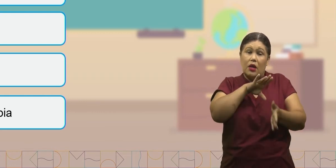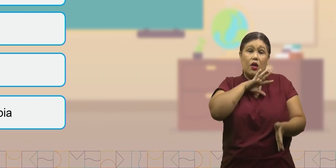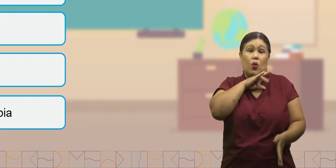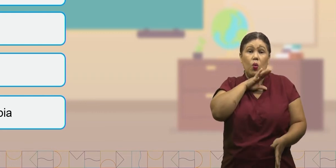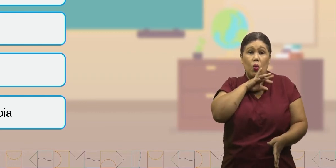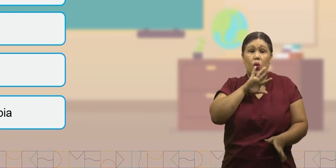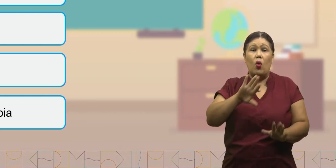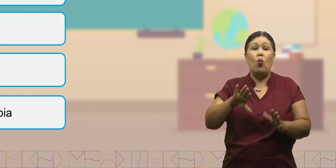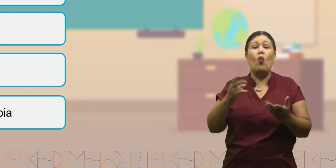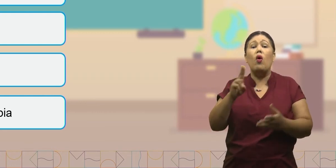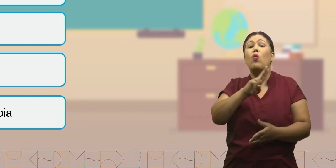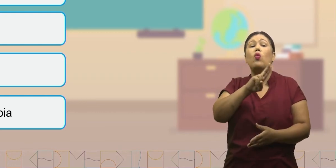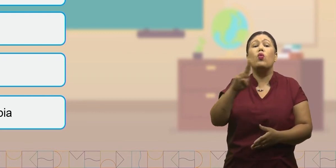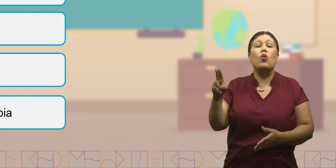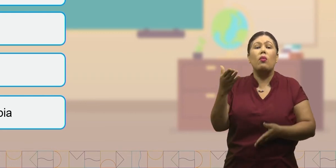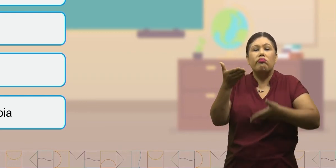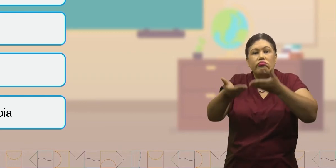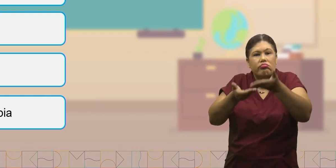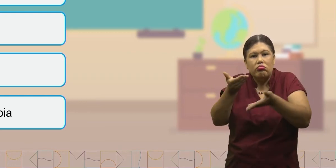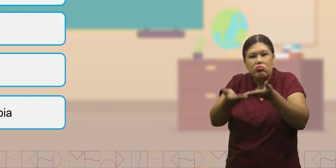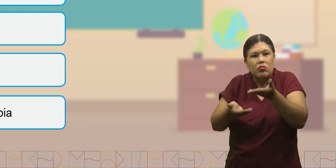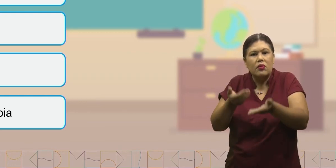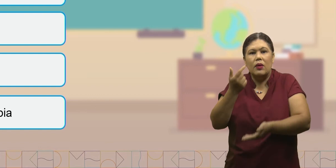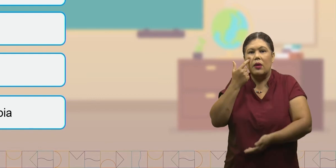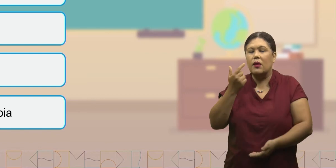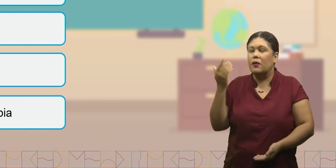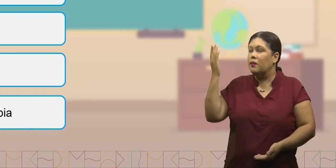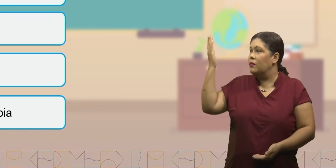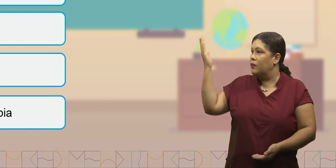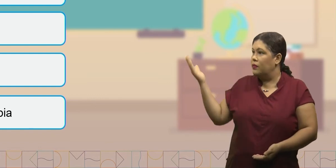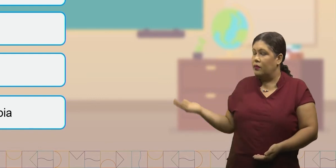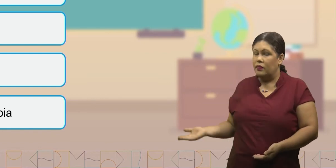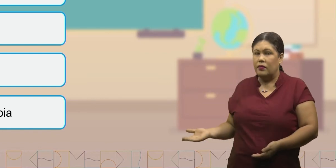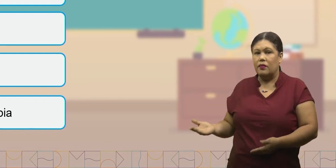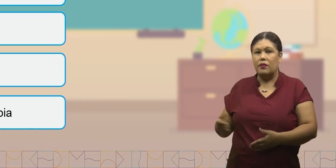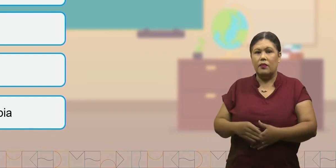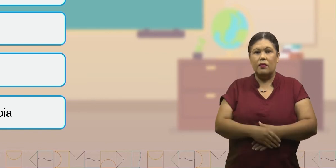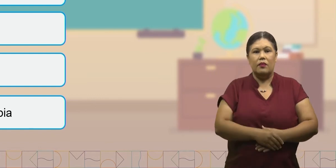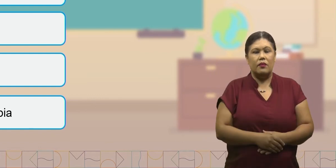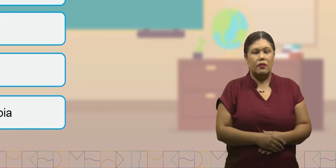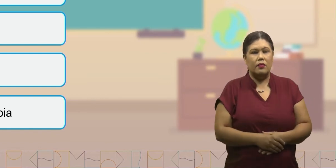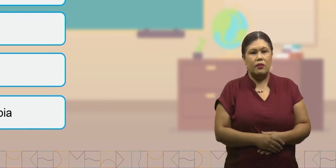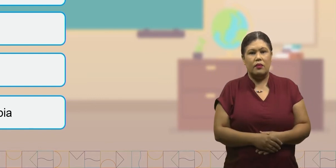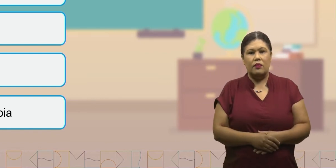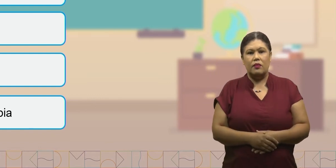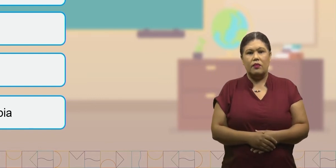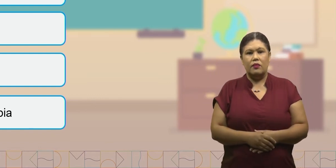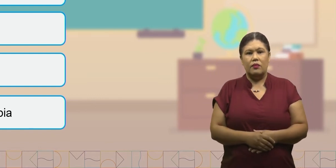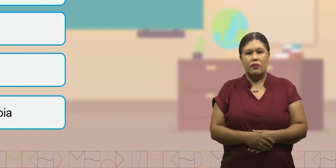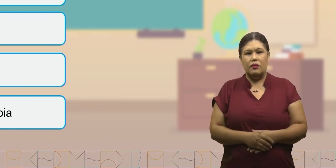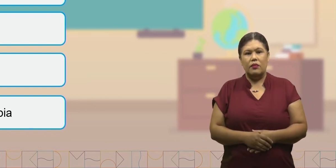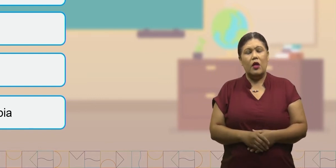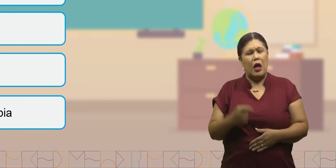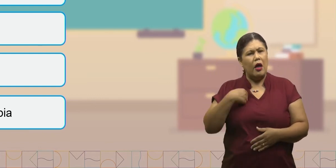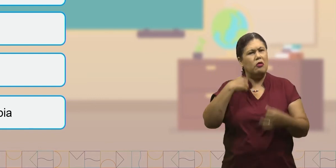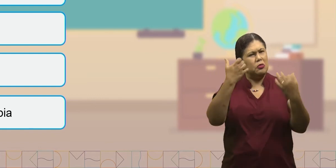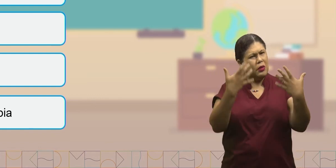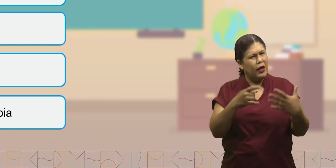Esse tratamento é chamado de... Falamos sobre isso na aula de hoje. Acerta,